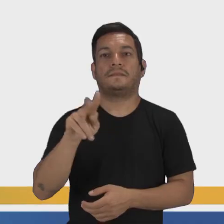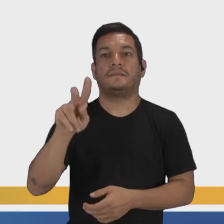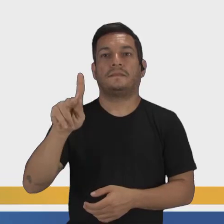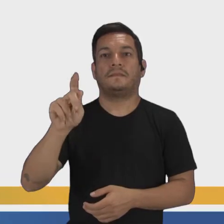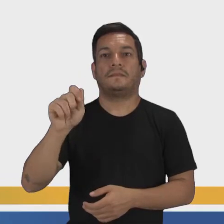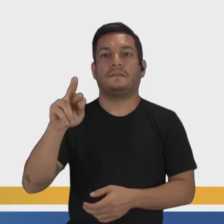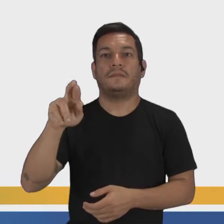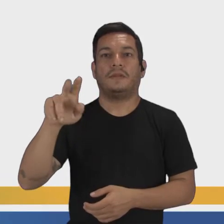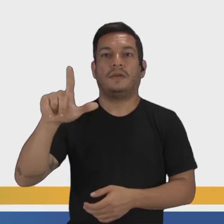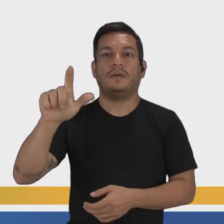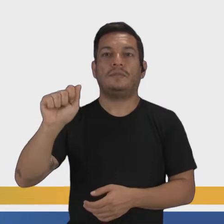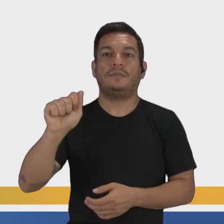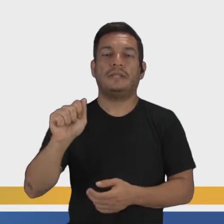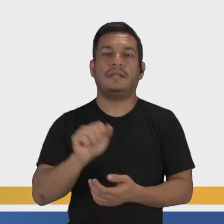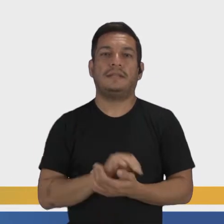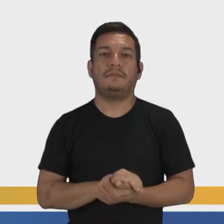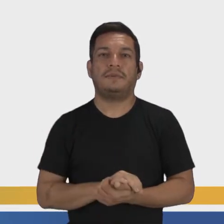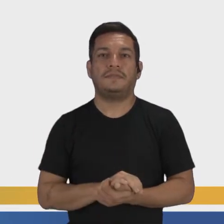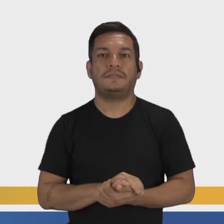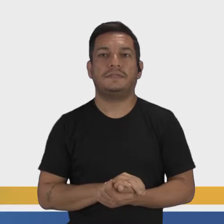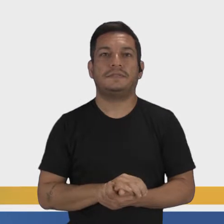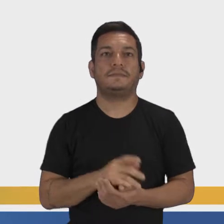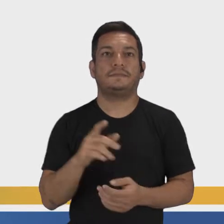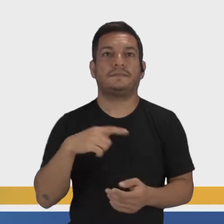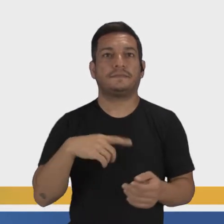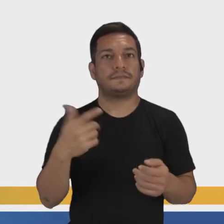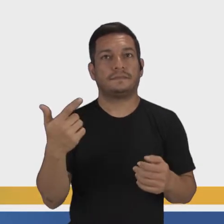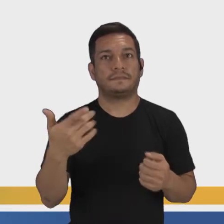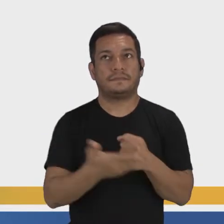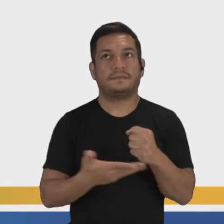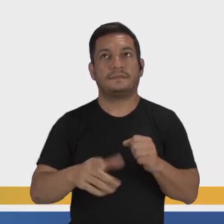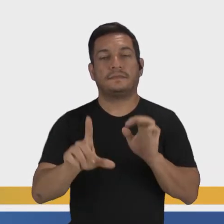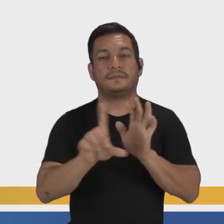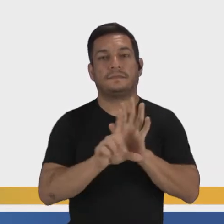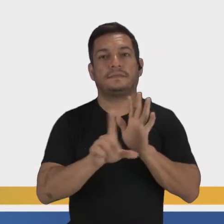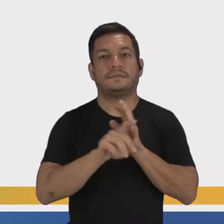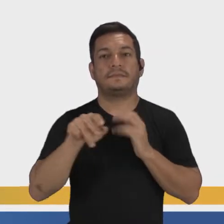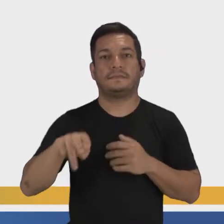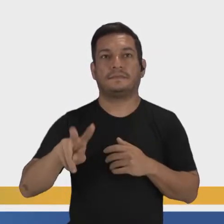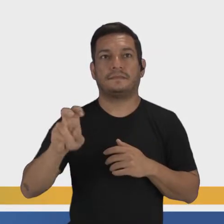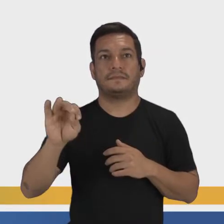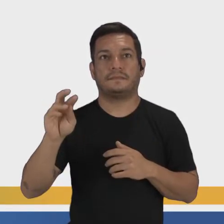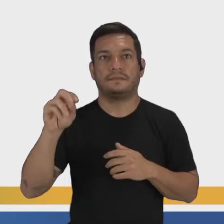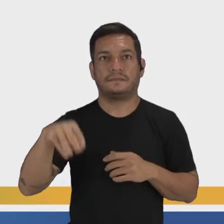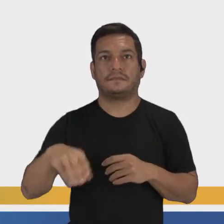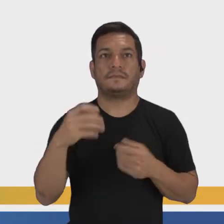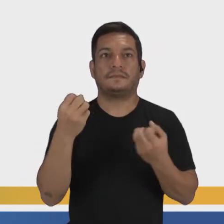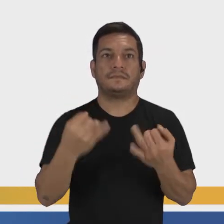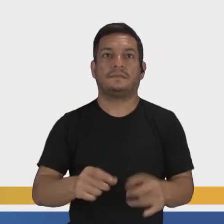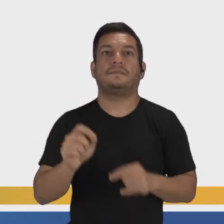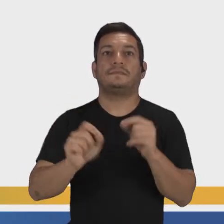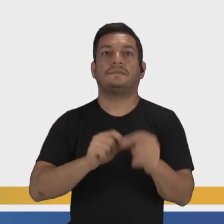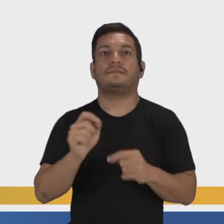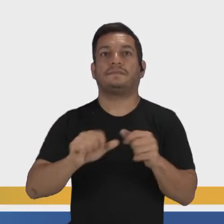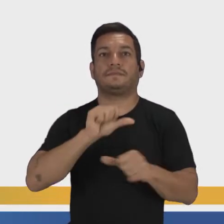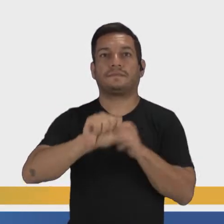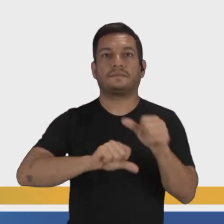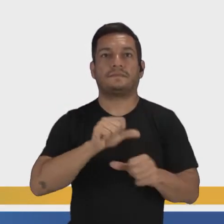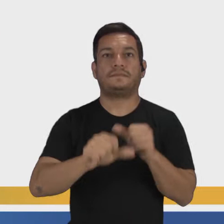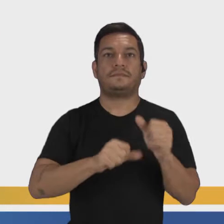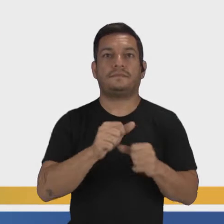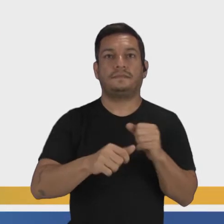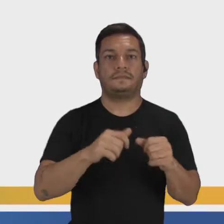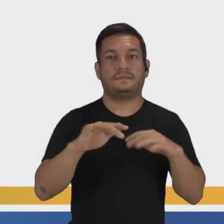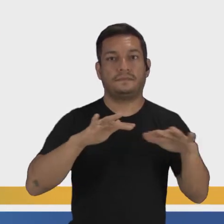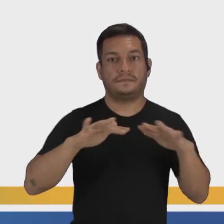Carla, né? Vamos lá. A segunda lei de Newton, o princípio fundamental da dinâmica, determina que a mudança do estado